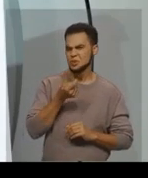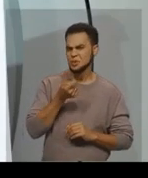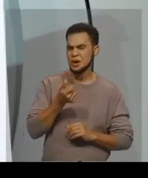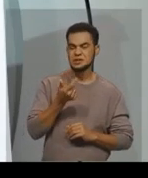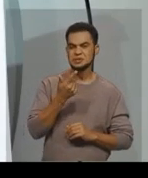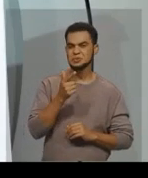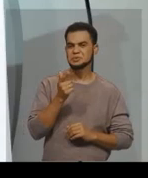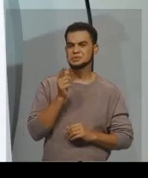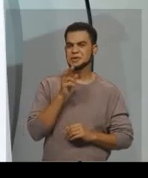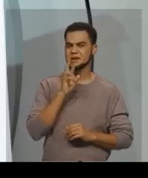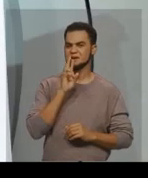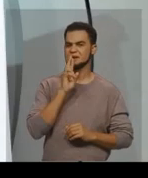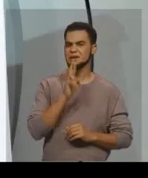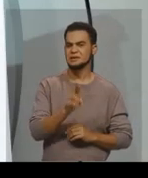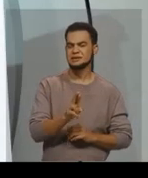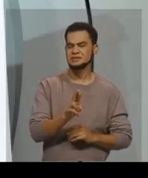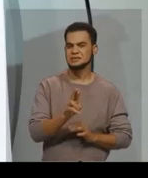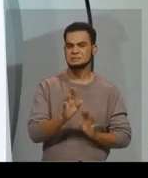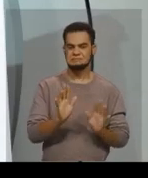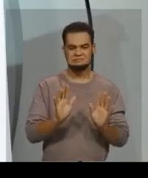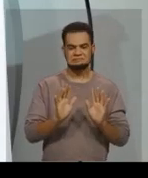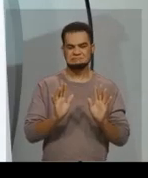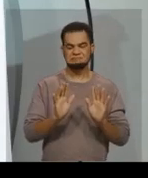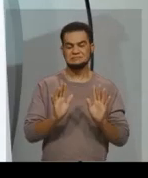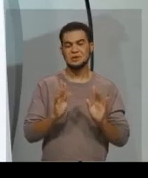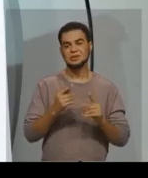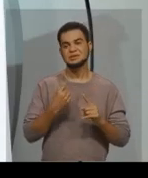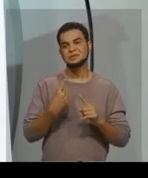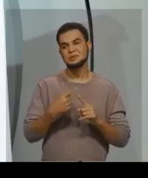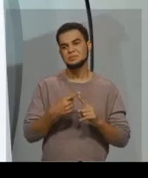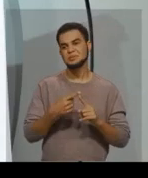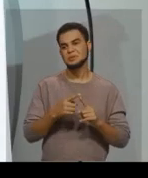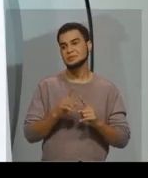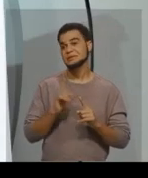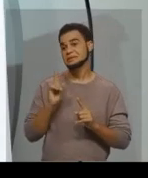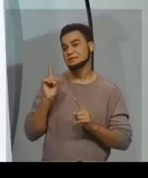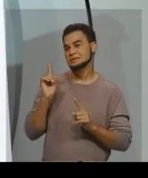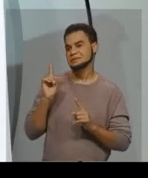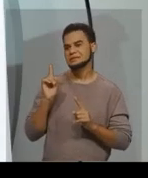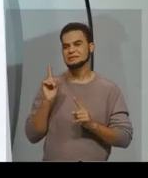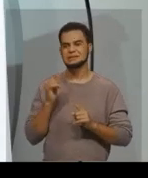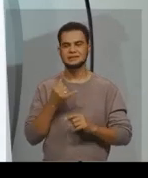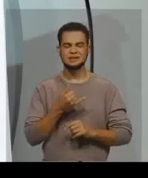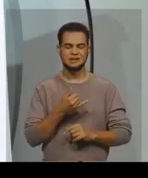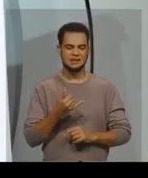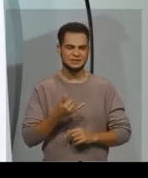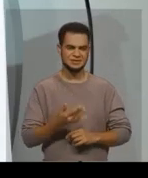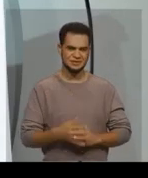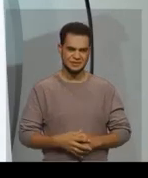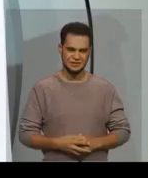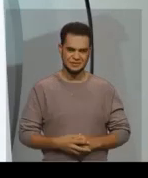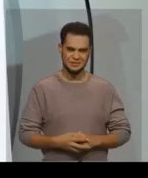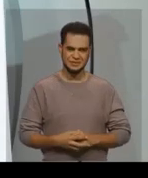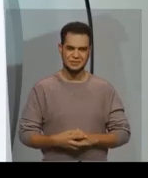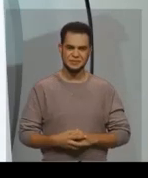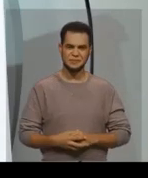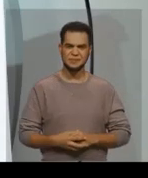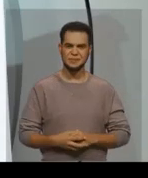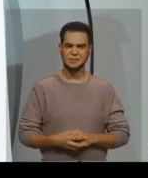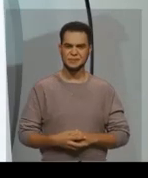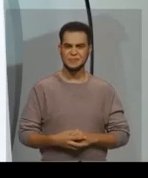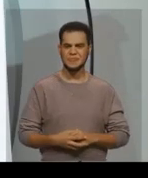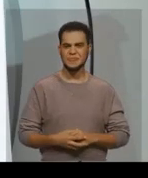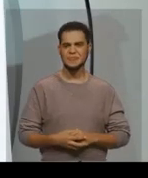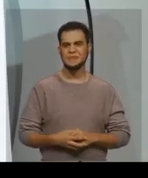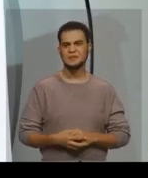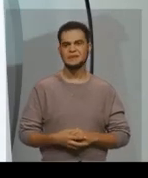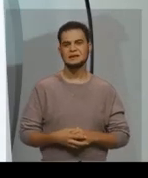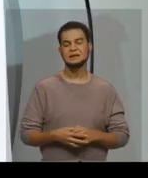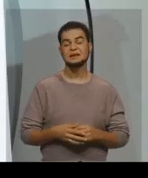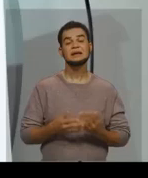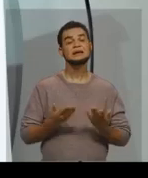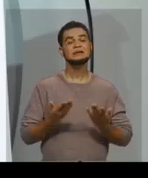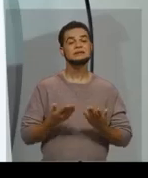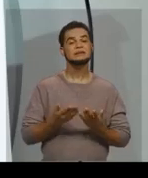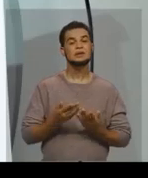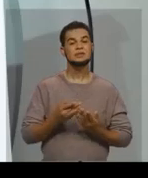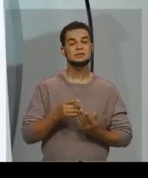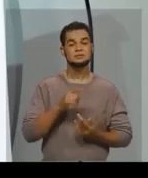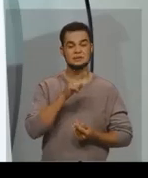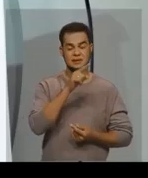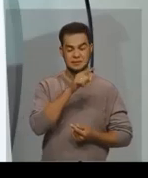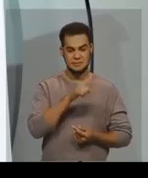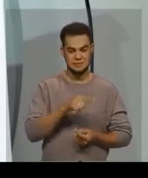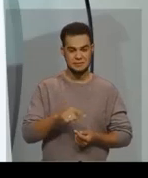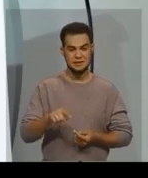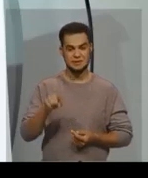existe Tocando no eixo X, né? Isso. Cheguei nisso aqui. Não gostei da resposta. Parábola voltada para cima.